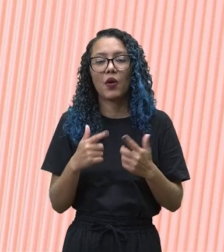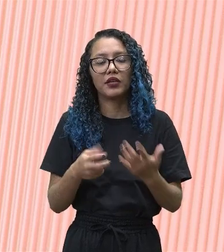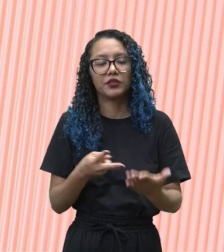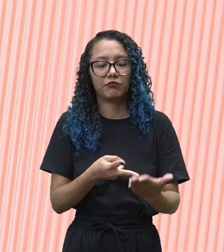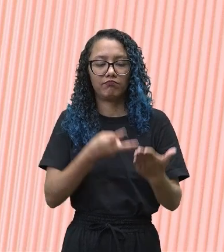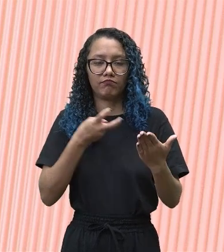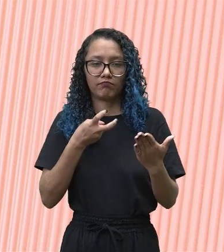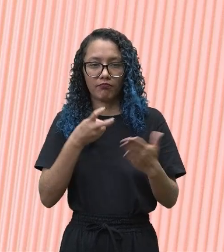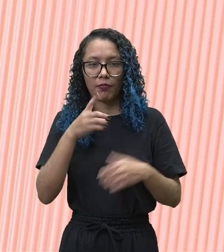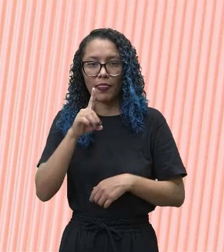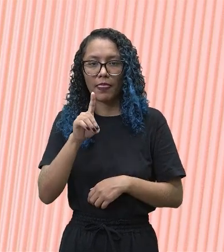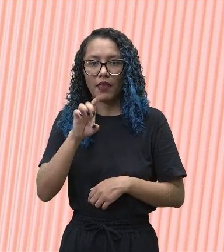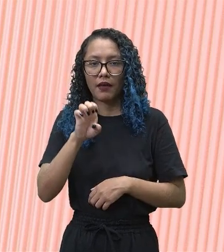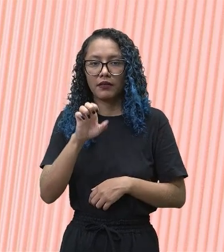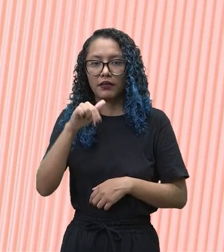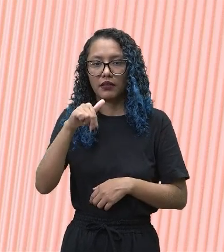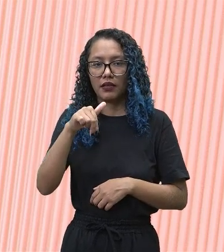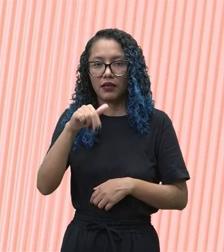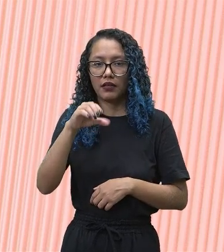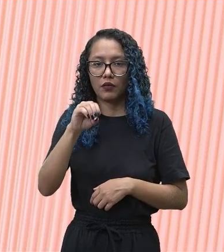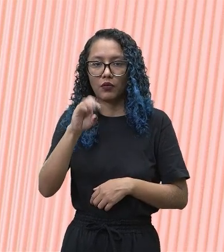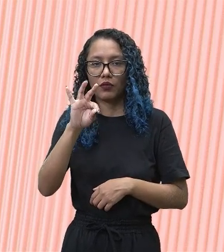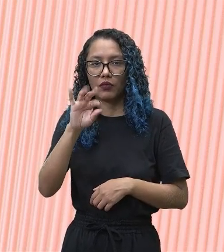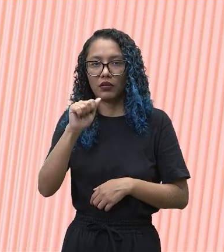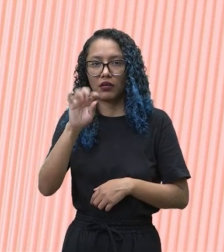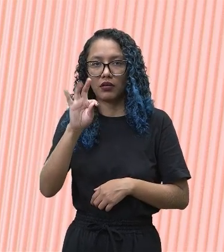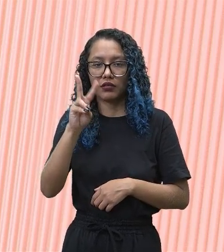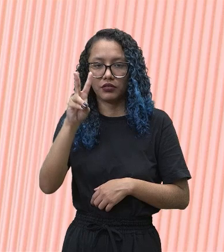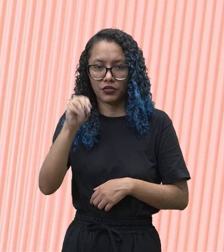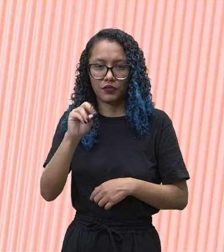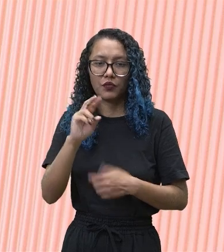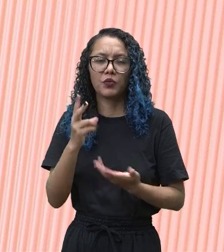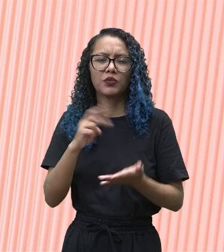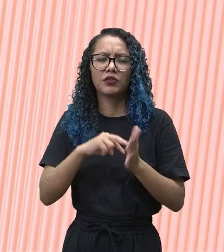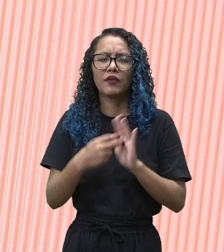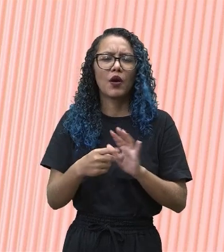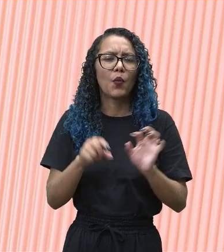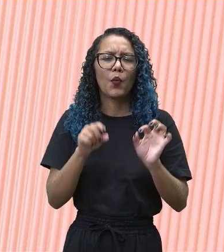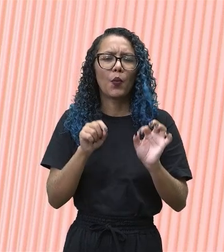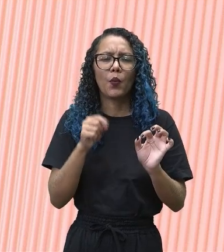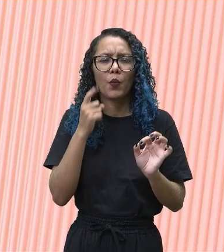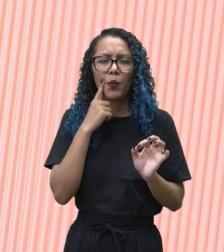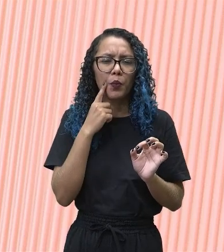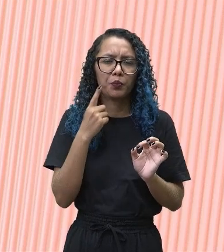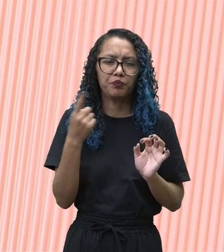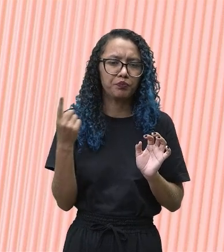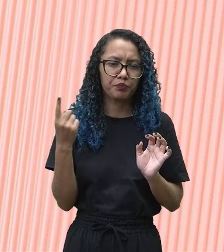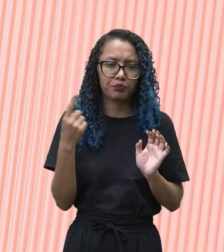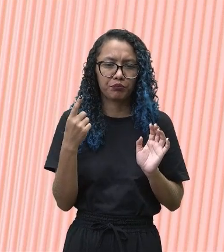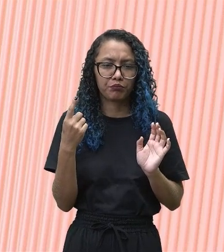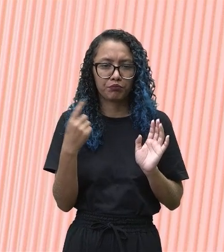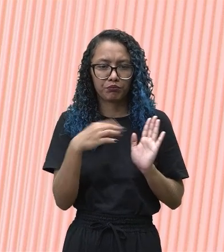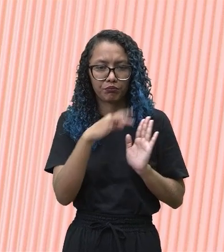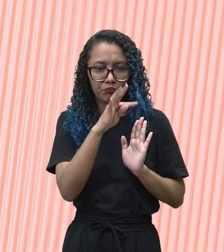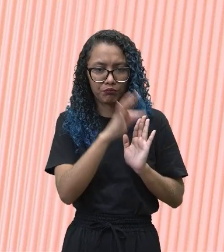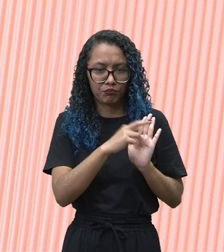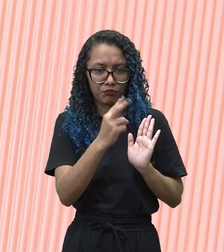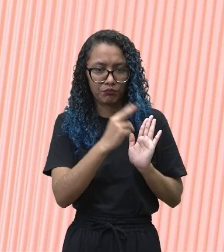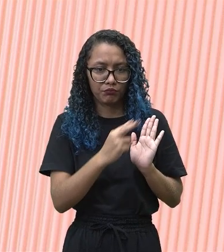aqui destacada em azul, que é aquele que se usa para expressar dados